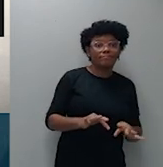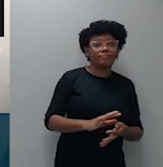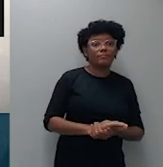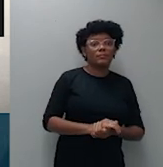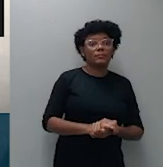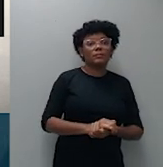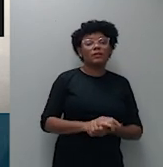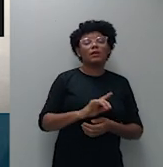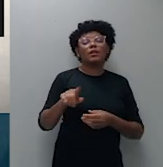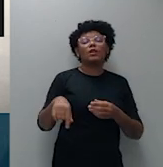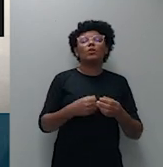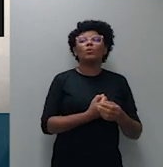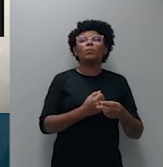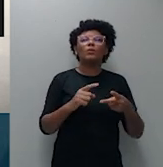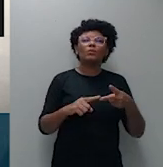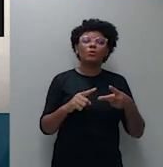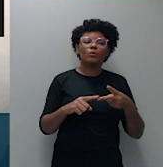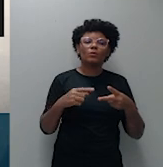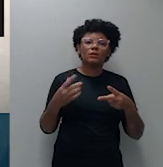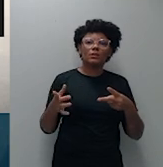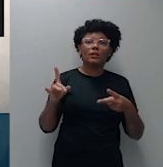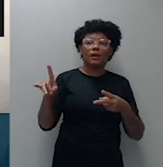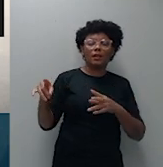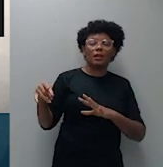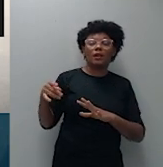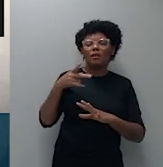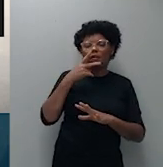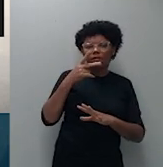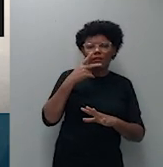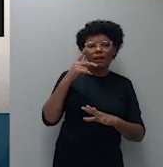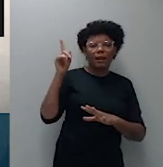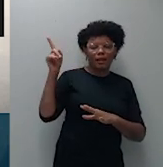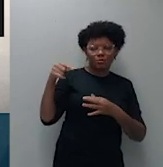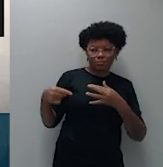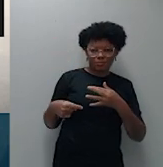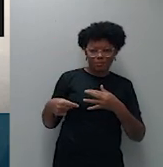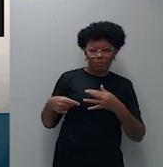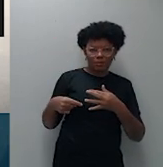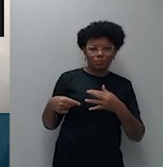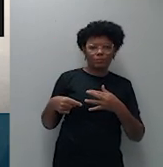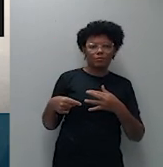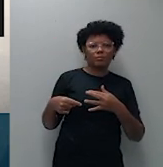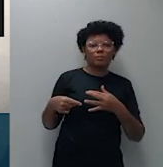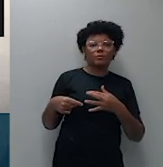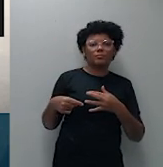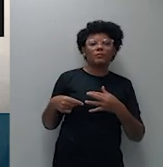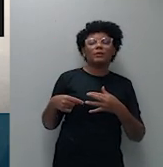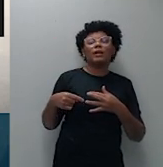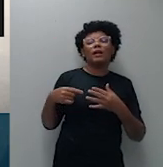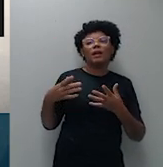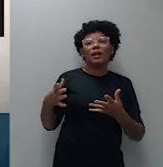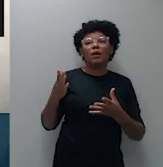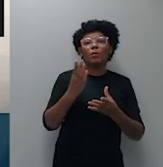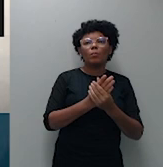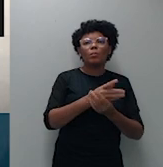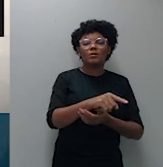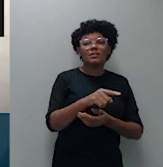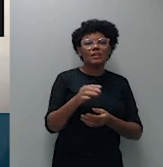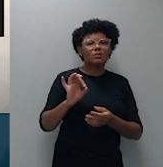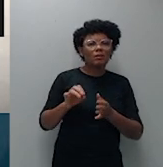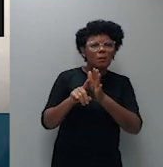decide ponto 2 afirmação expressa do tribunal de origem ação